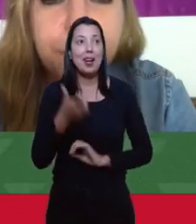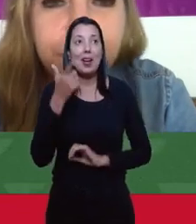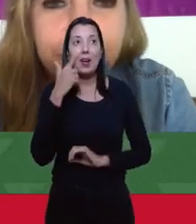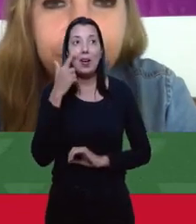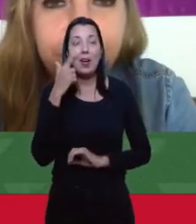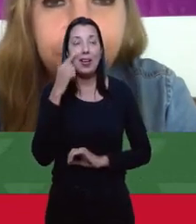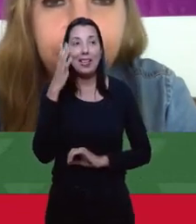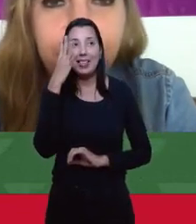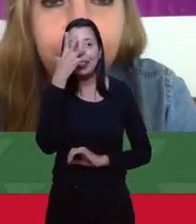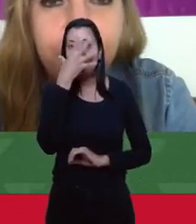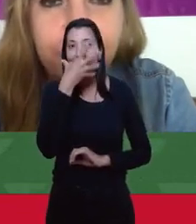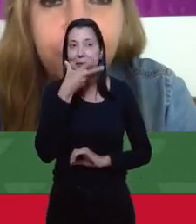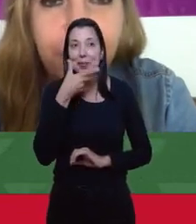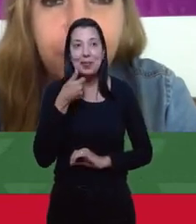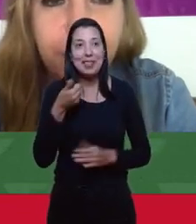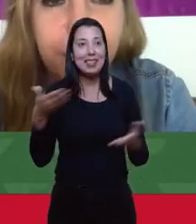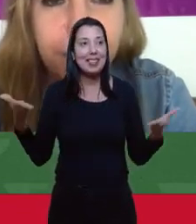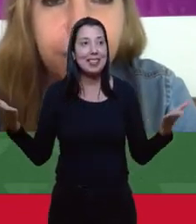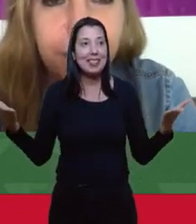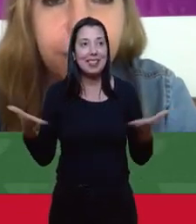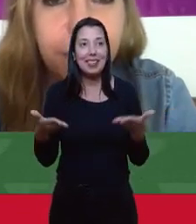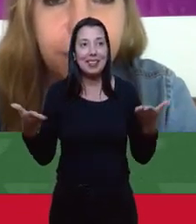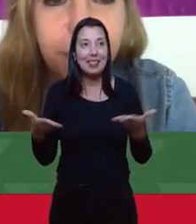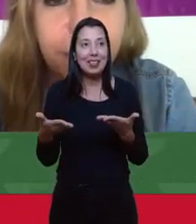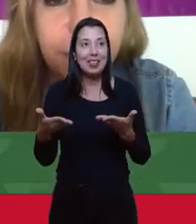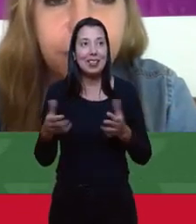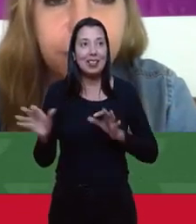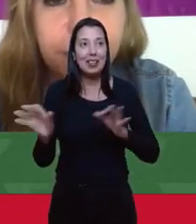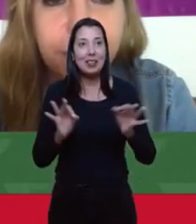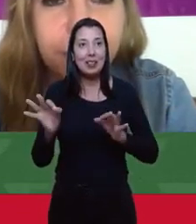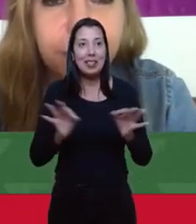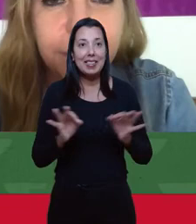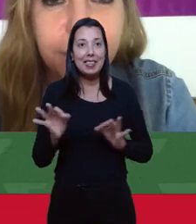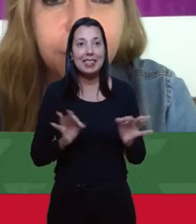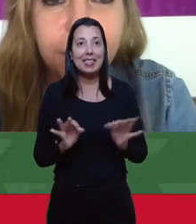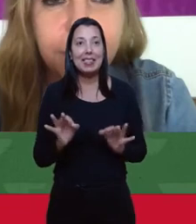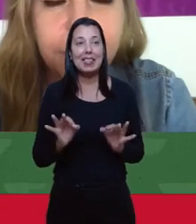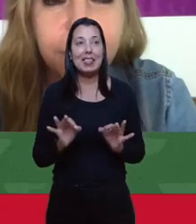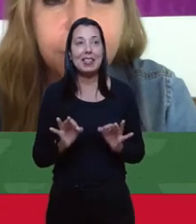Olhem que lindo! Neste momento, a organização